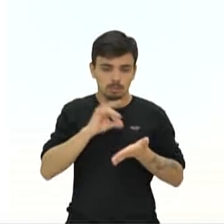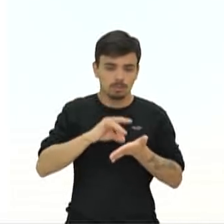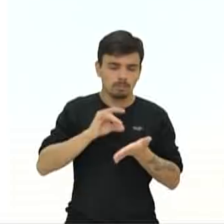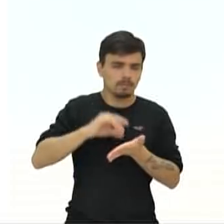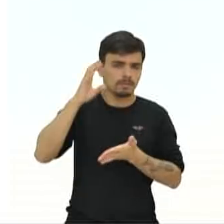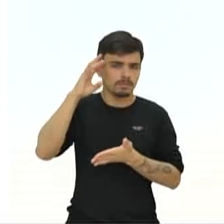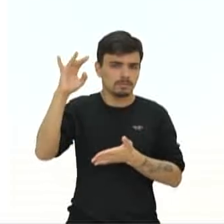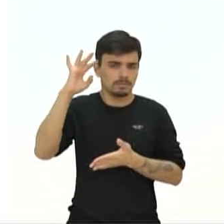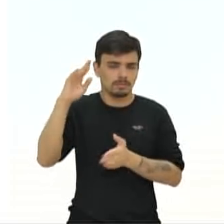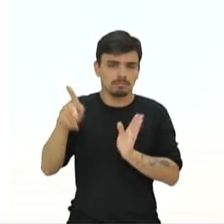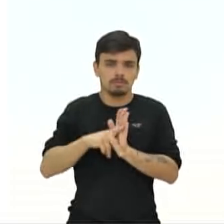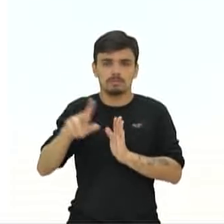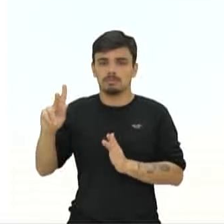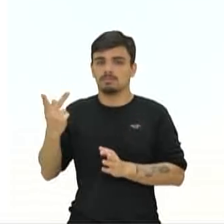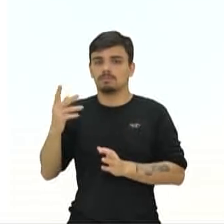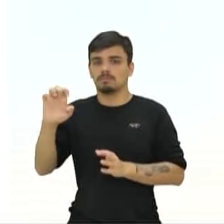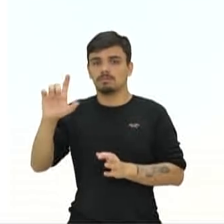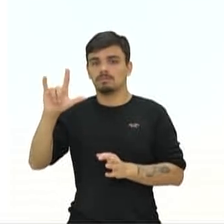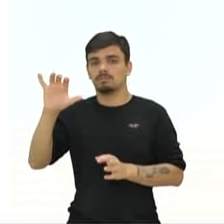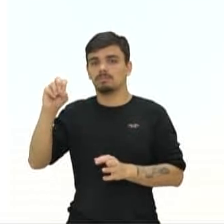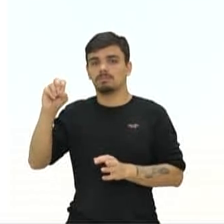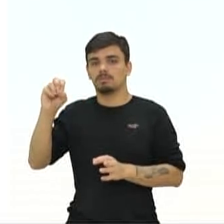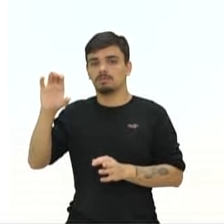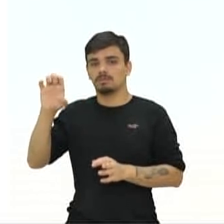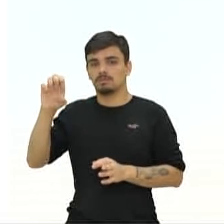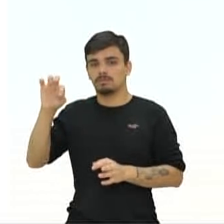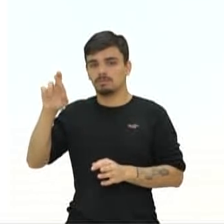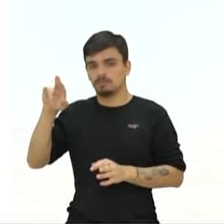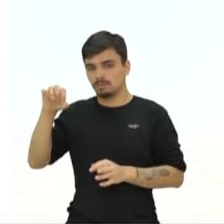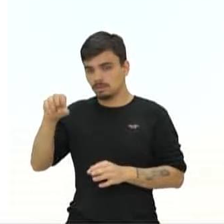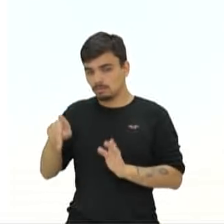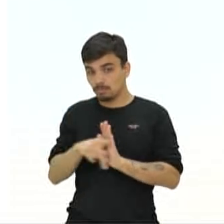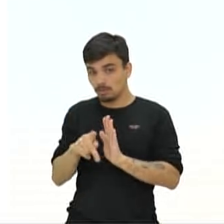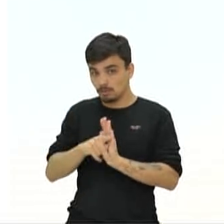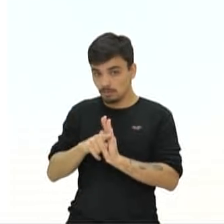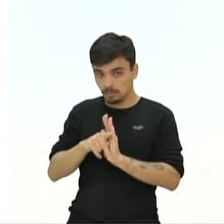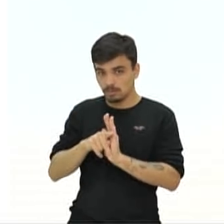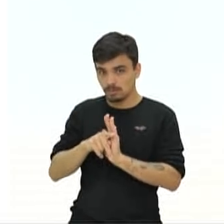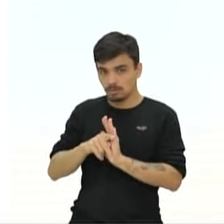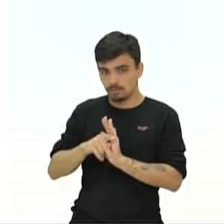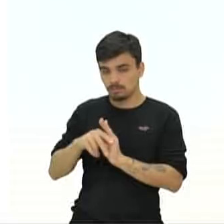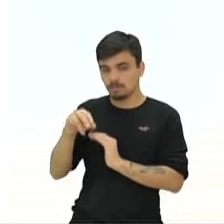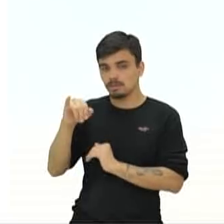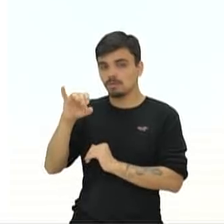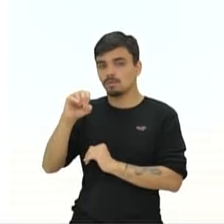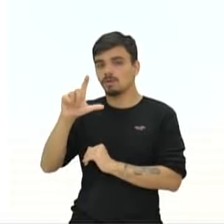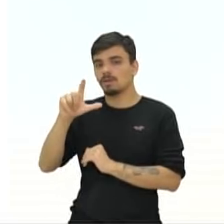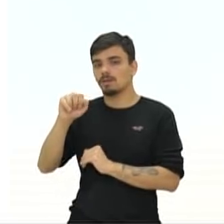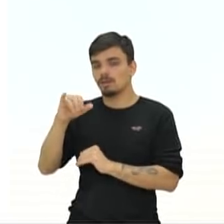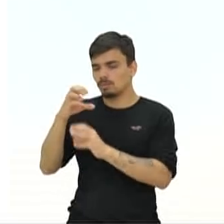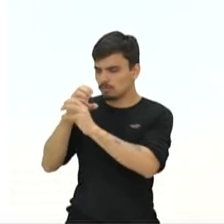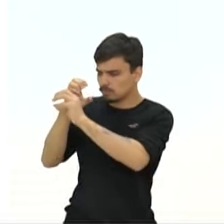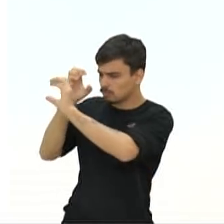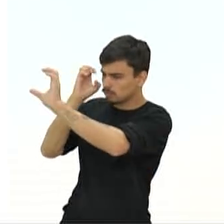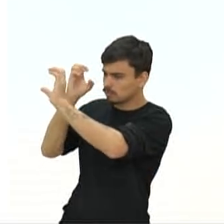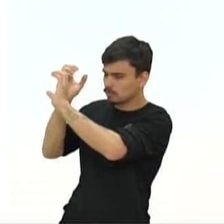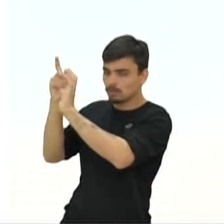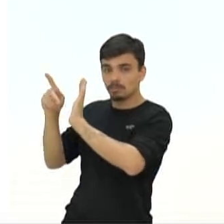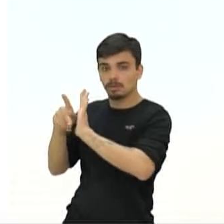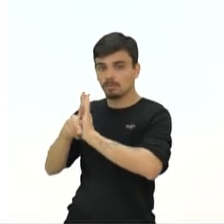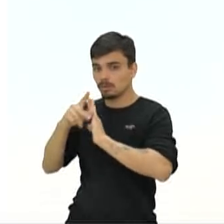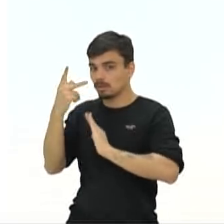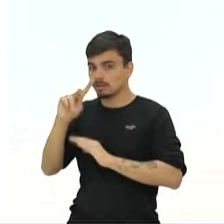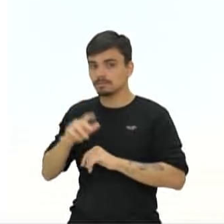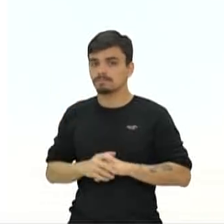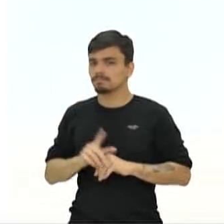do heliocentrismo proposta pelo Nicolau Copérnico por meio de um pequeno telescópio que ele mesmo construiu. Já começou por aí,